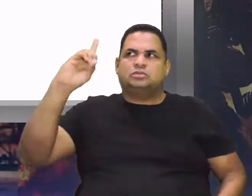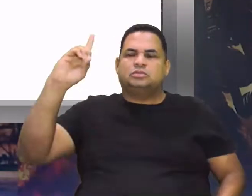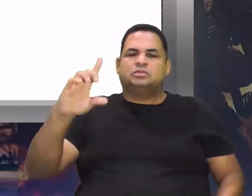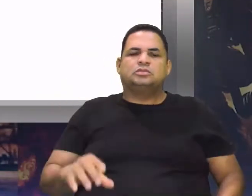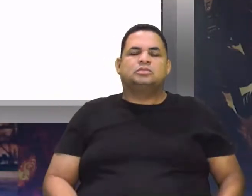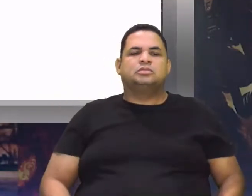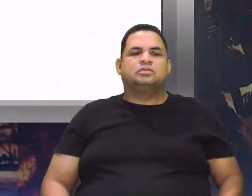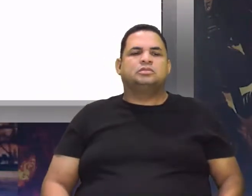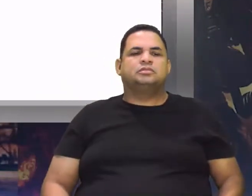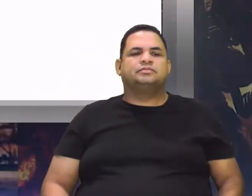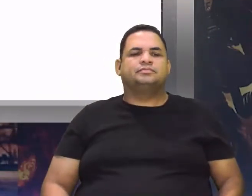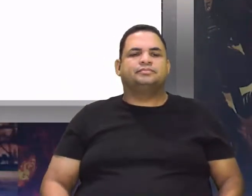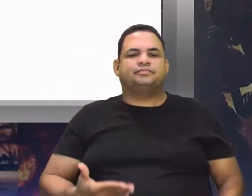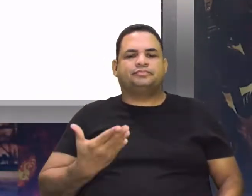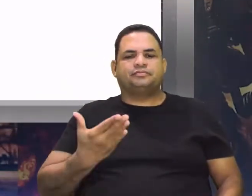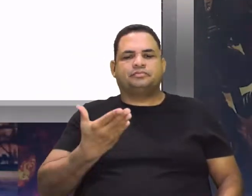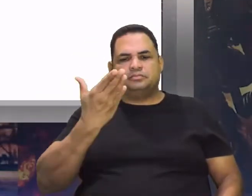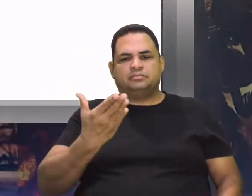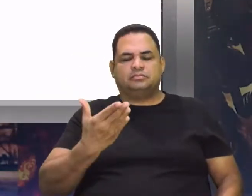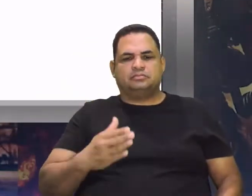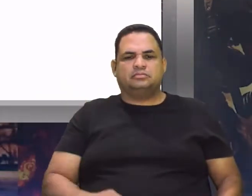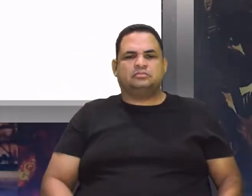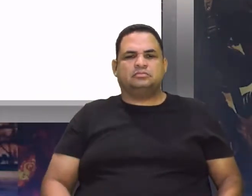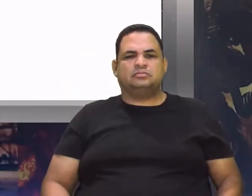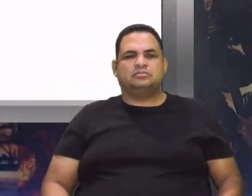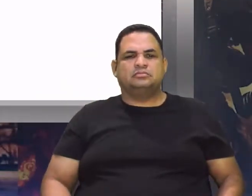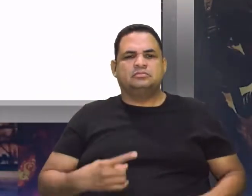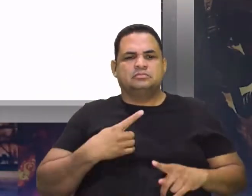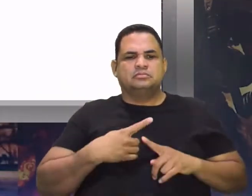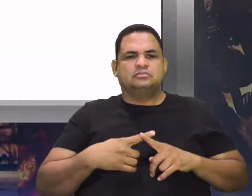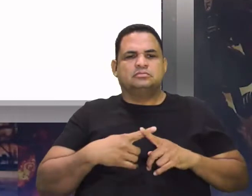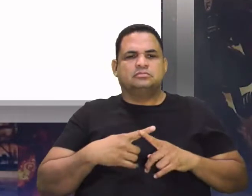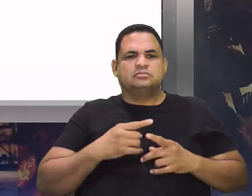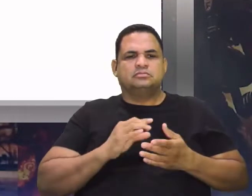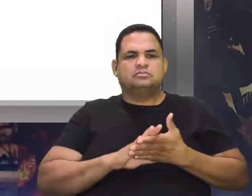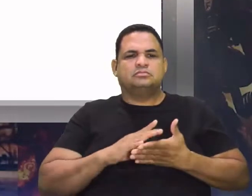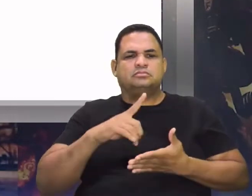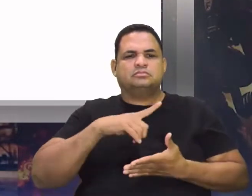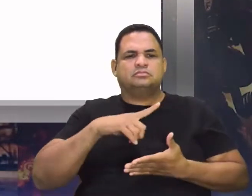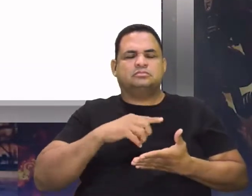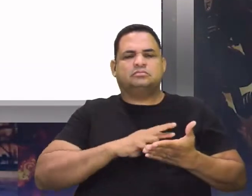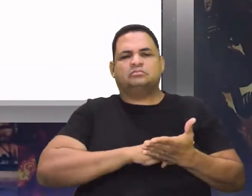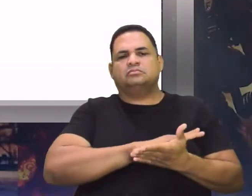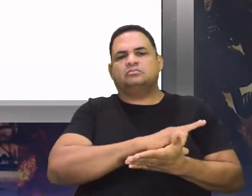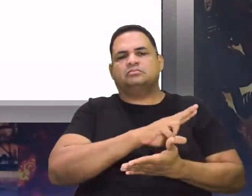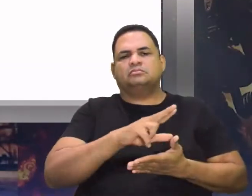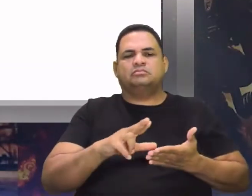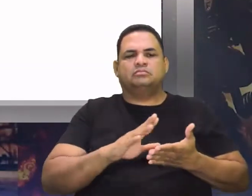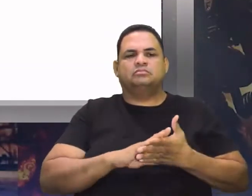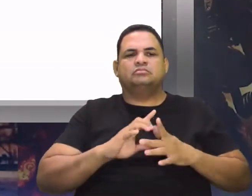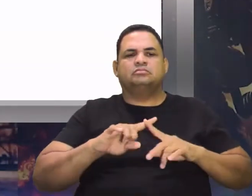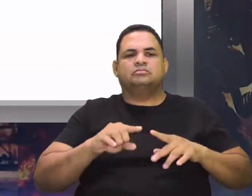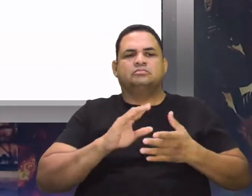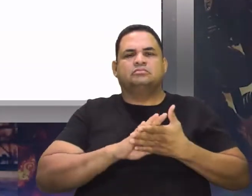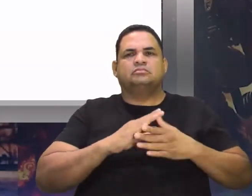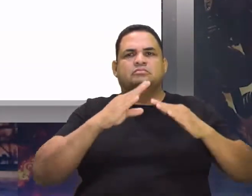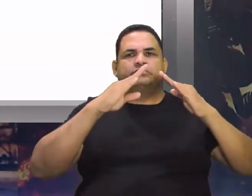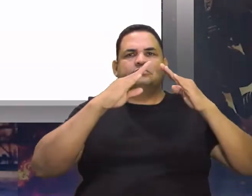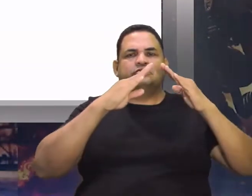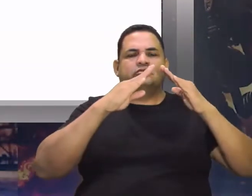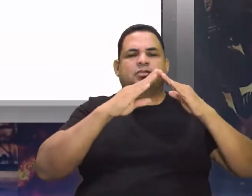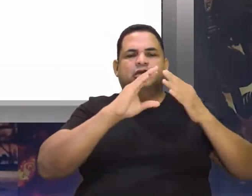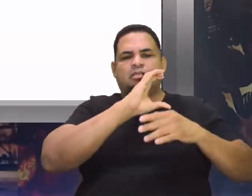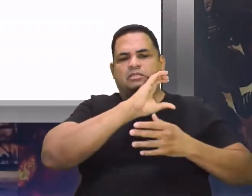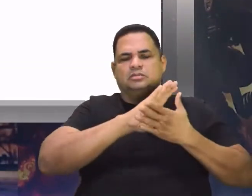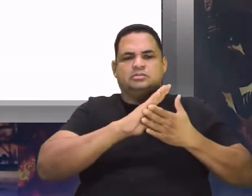aqui é o que está ali na Bíblia, que é um livro seguido. Porque a Bíblia ela tinha um monte de livros, era para ter um monte de livros. Só que a Igreja Católica chegou no